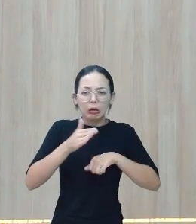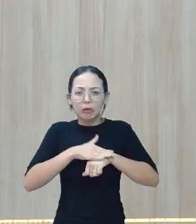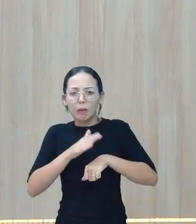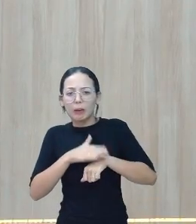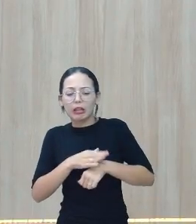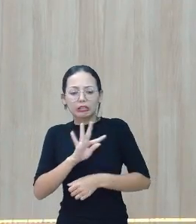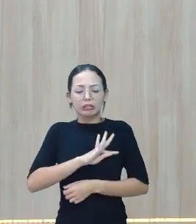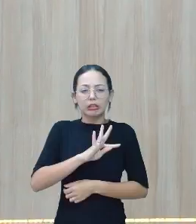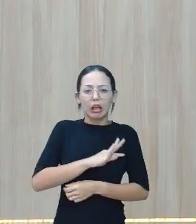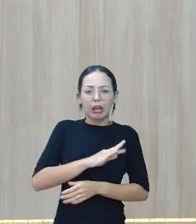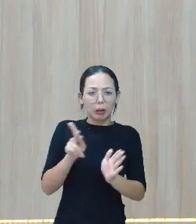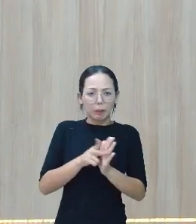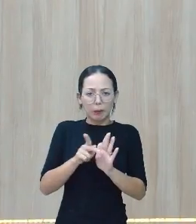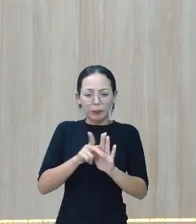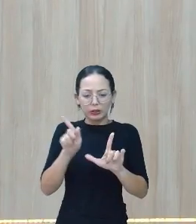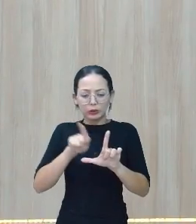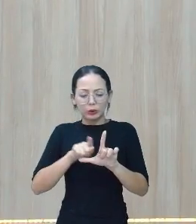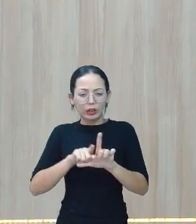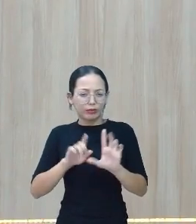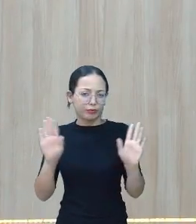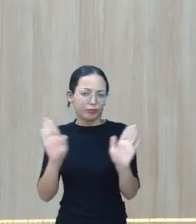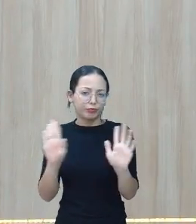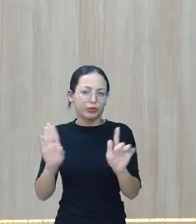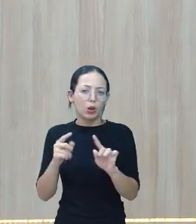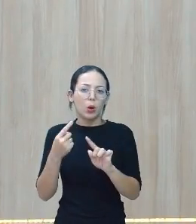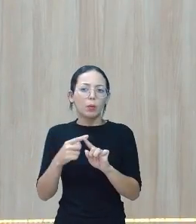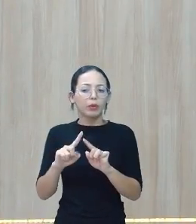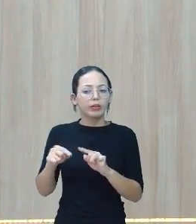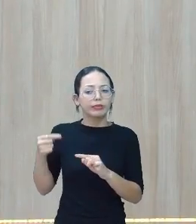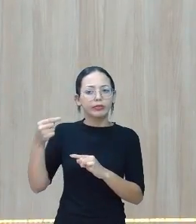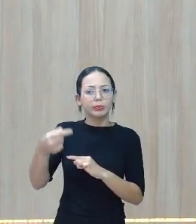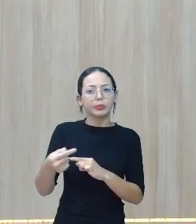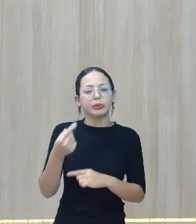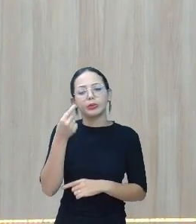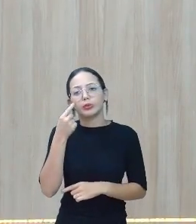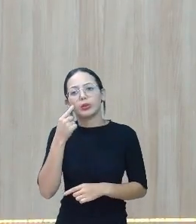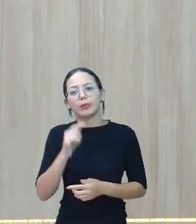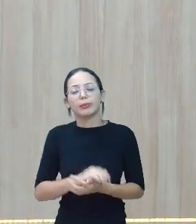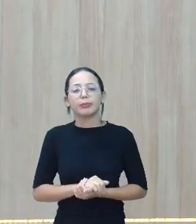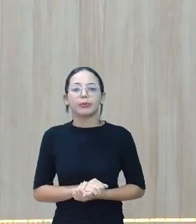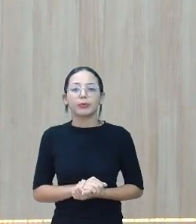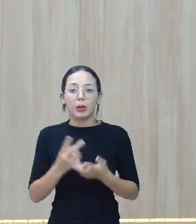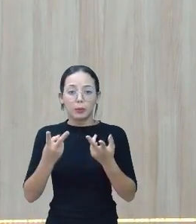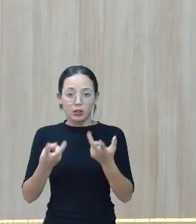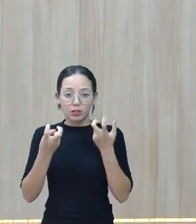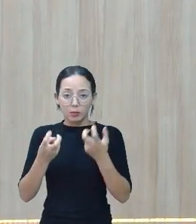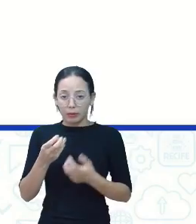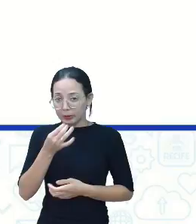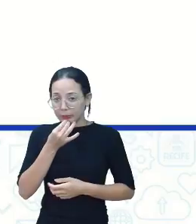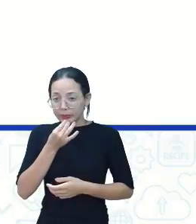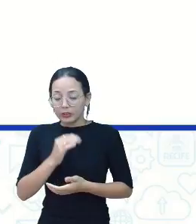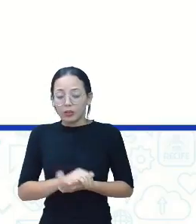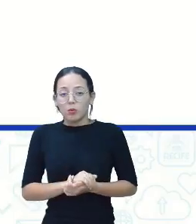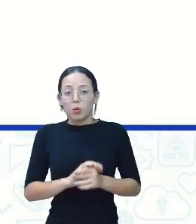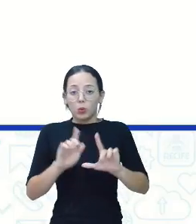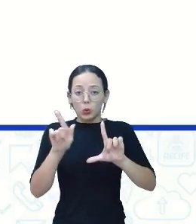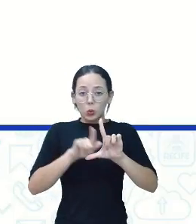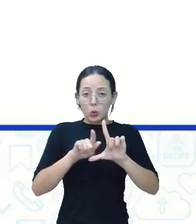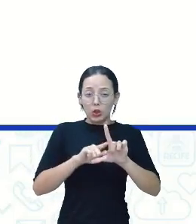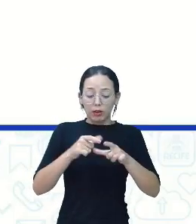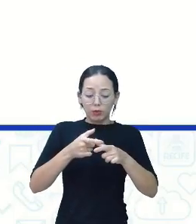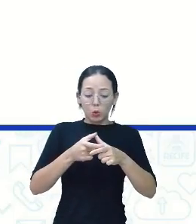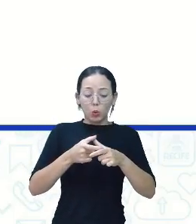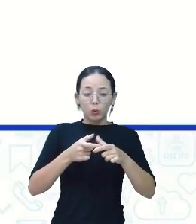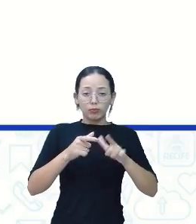situações técnicas do gráfico, porque é na parte seguinte. Então, vamos aqui na tela para a gente perceber. Então, esse gráfico que eu coloquei